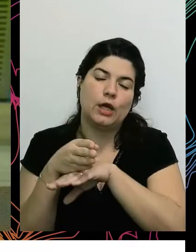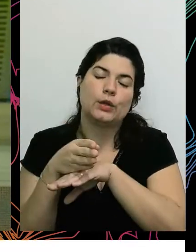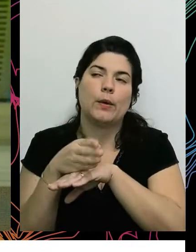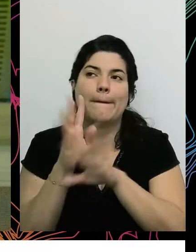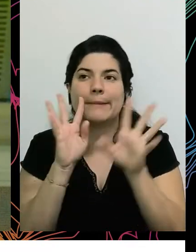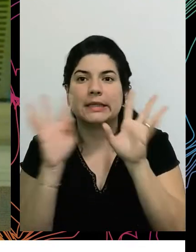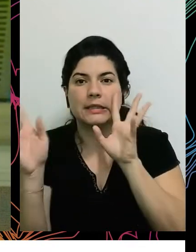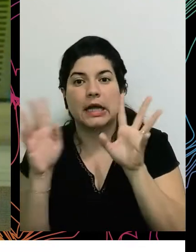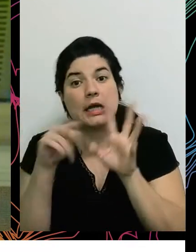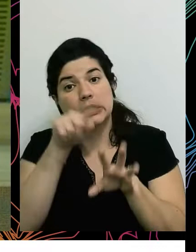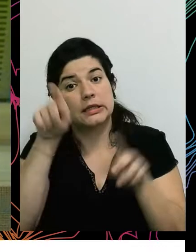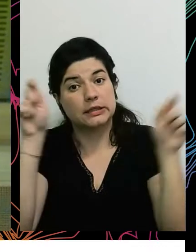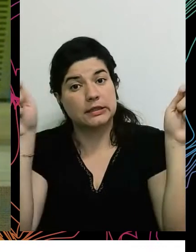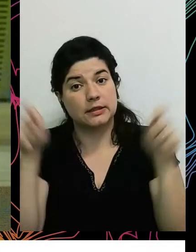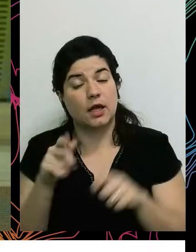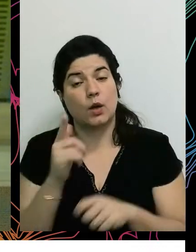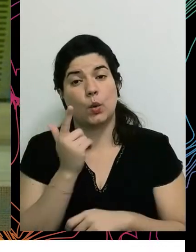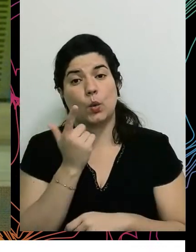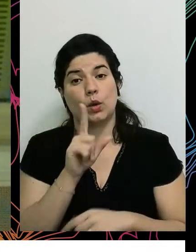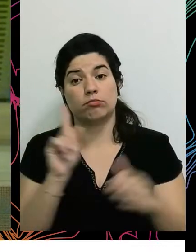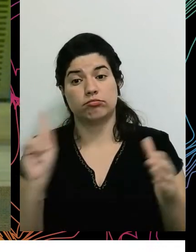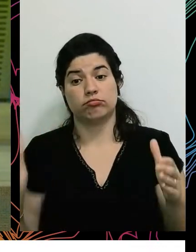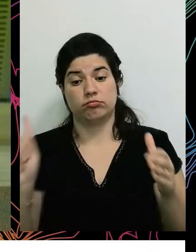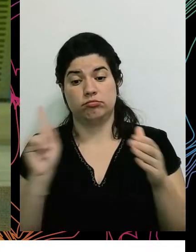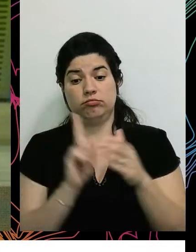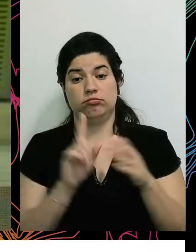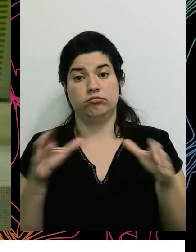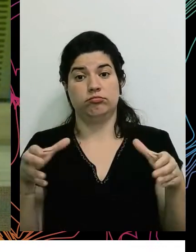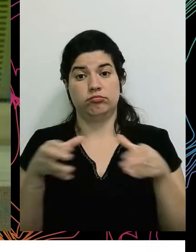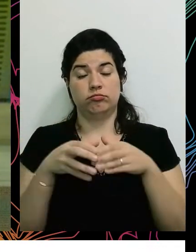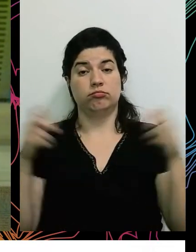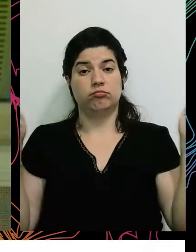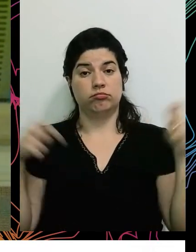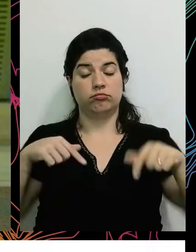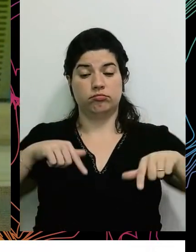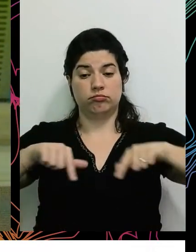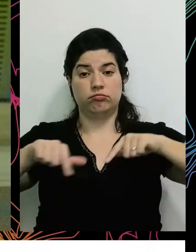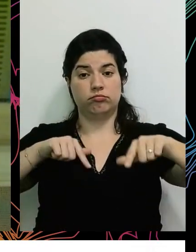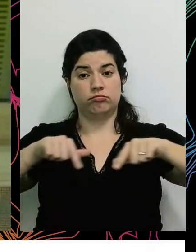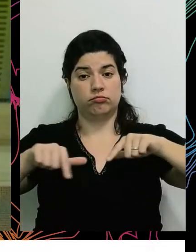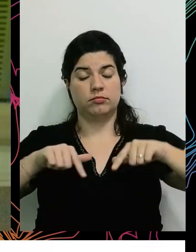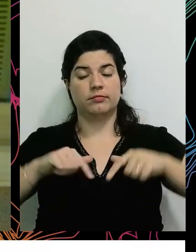eles podem ser parte de uma grande corporação como Equinor.